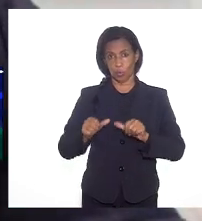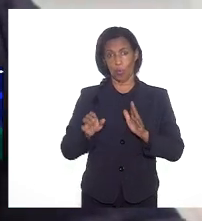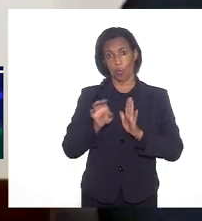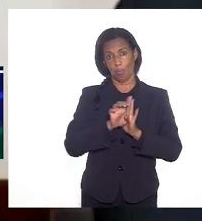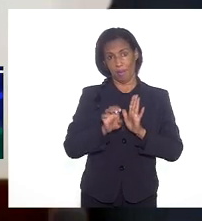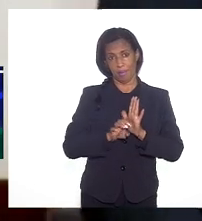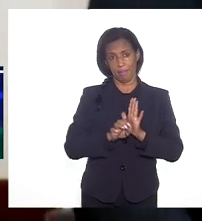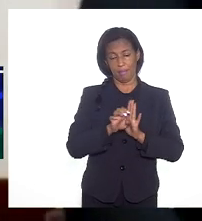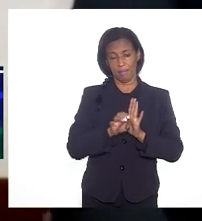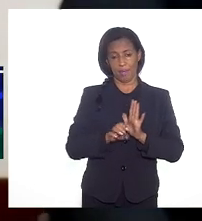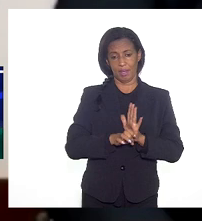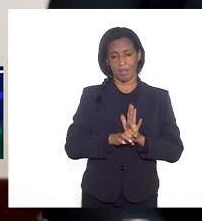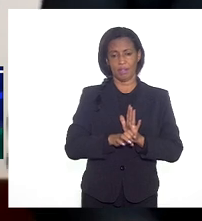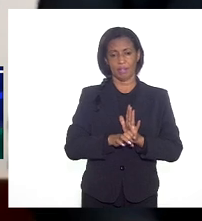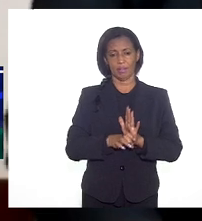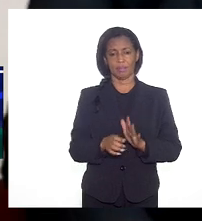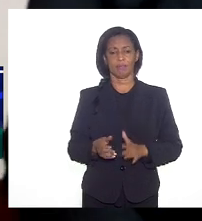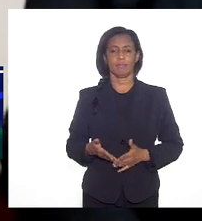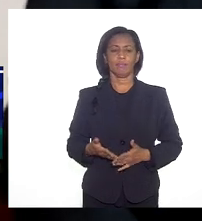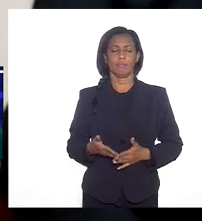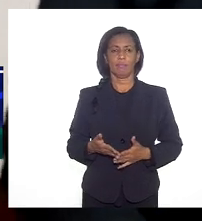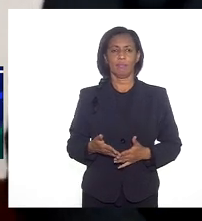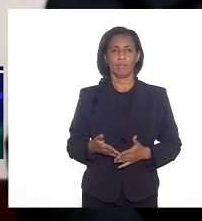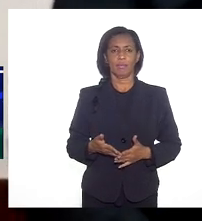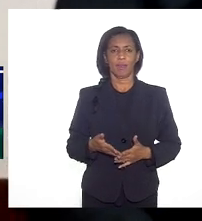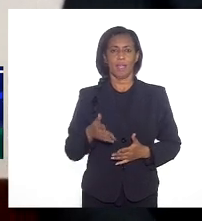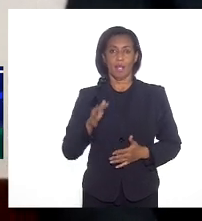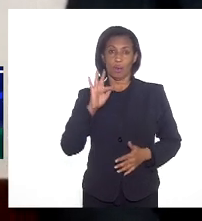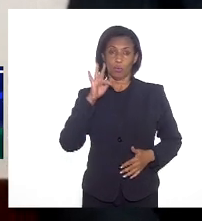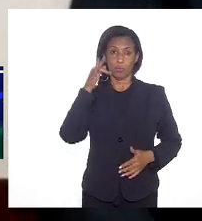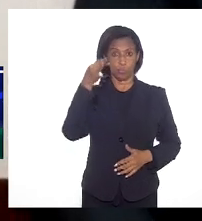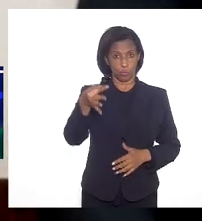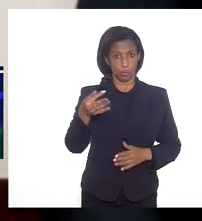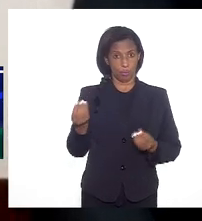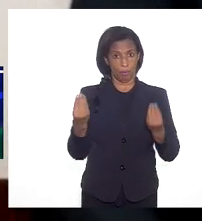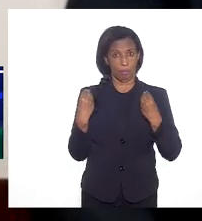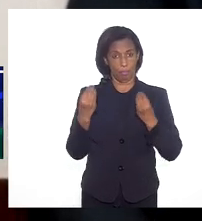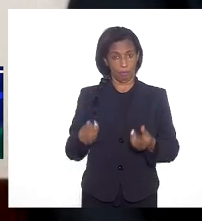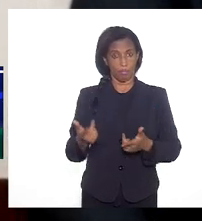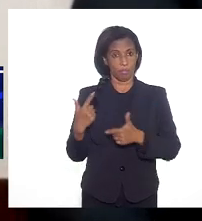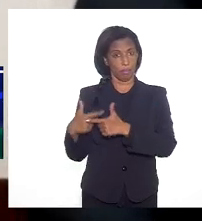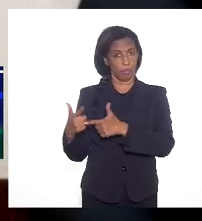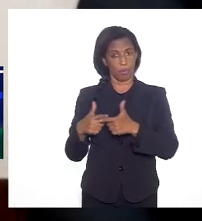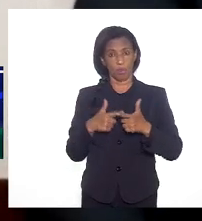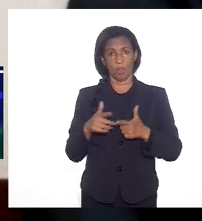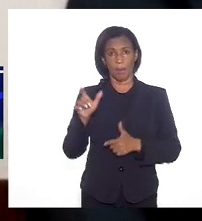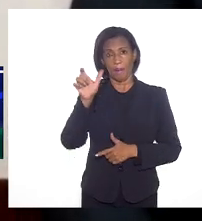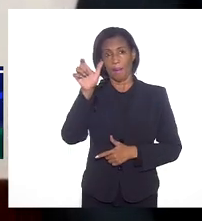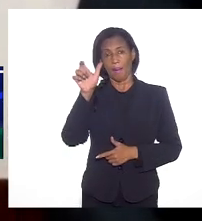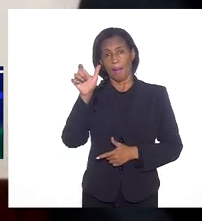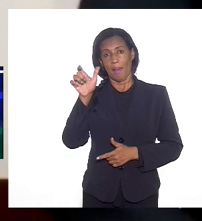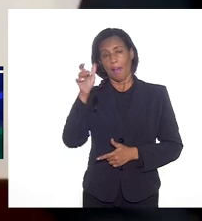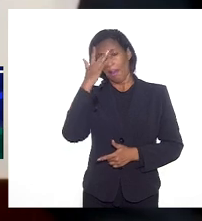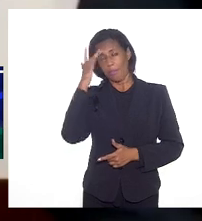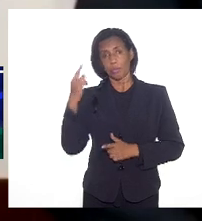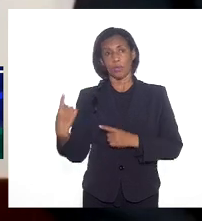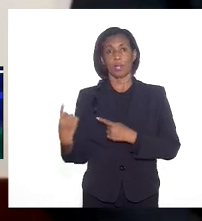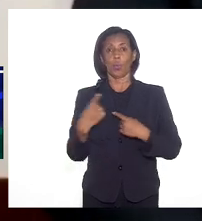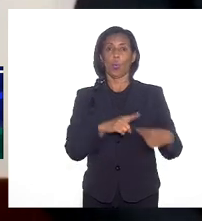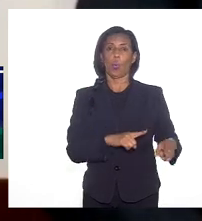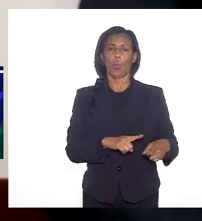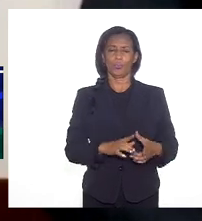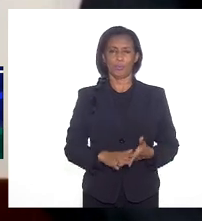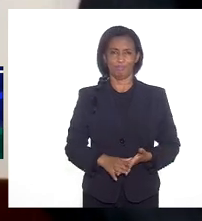constitucional ela é fragiliza no futuro alguém queira entrar contra a emenda